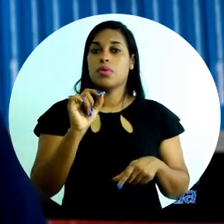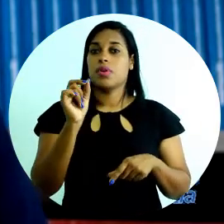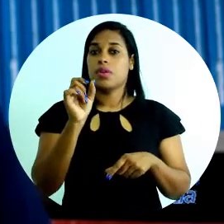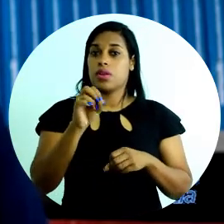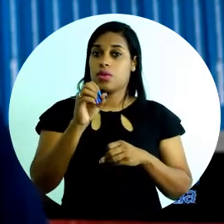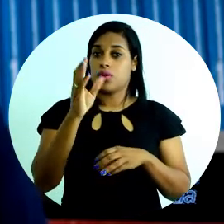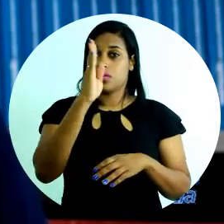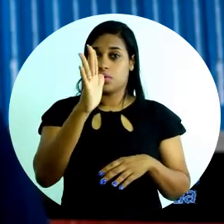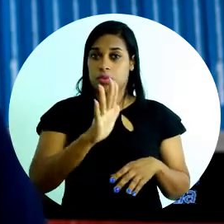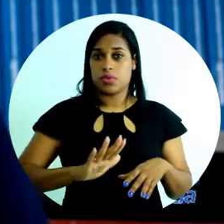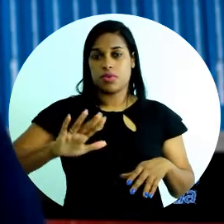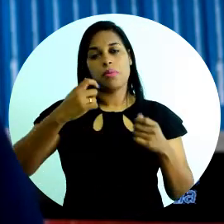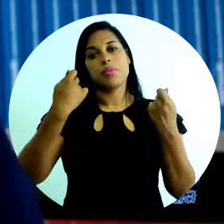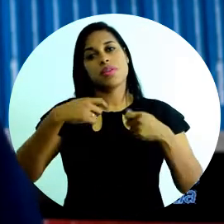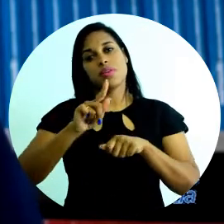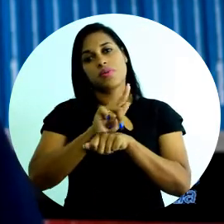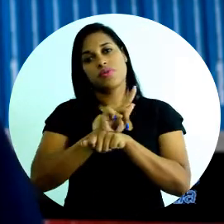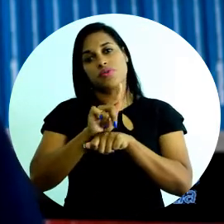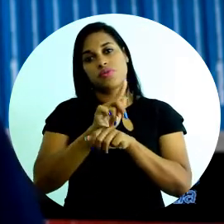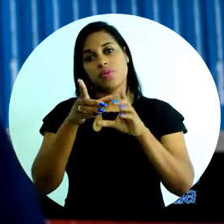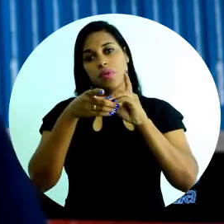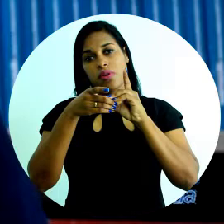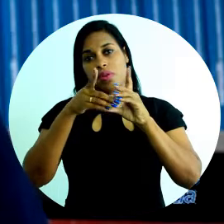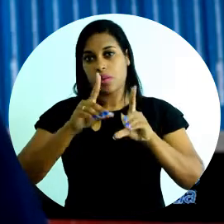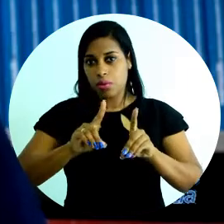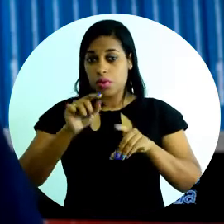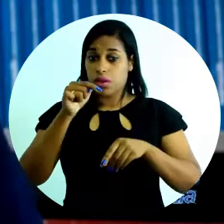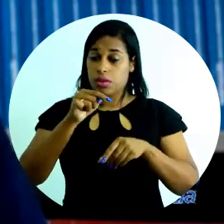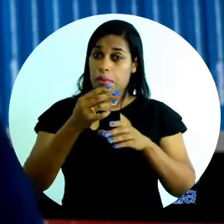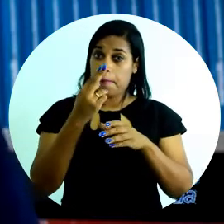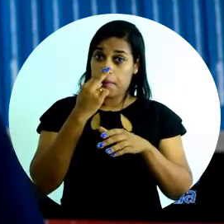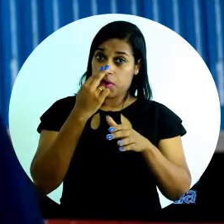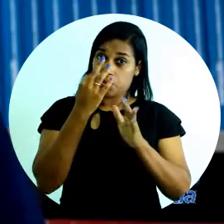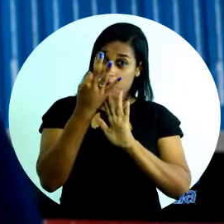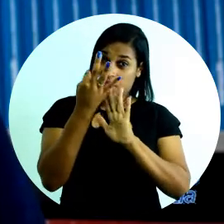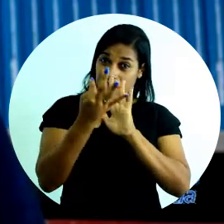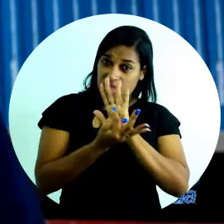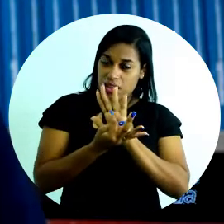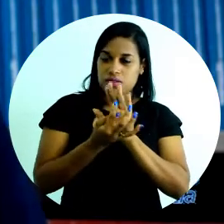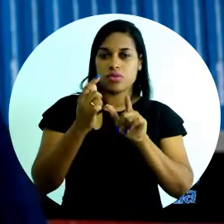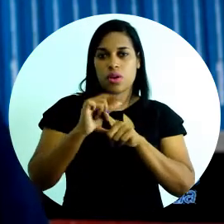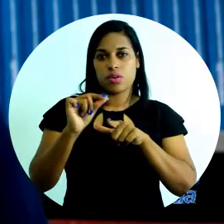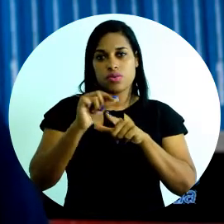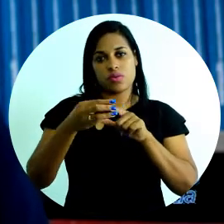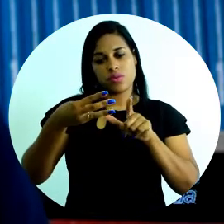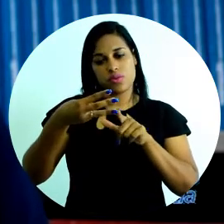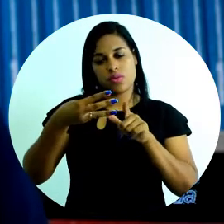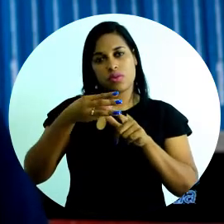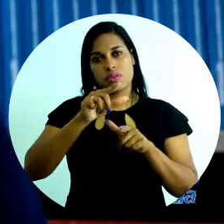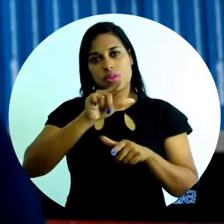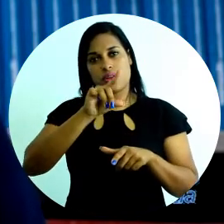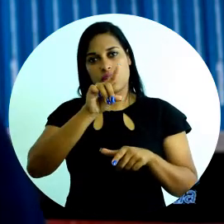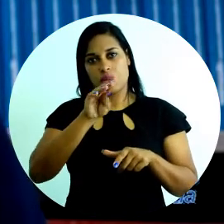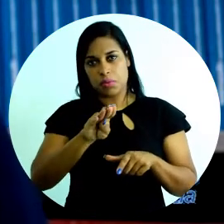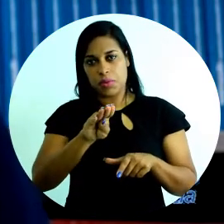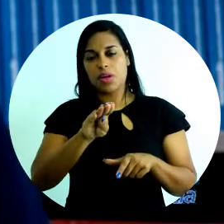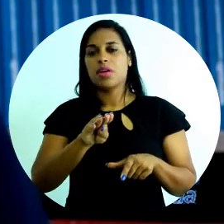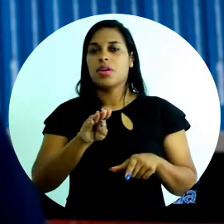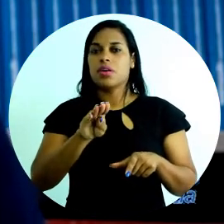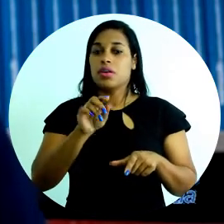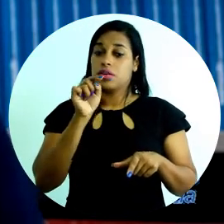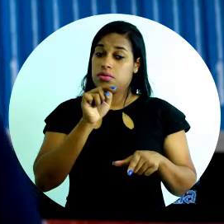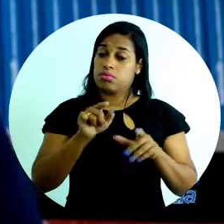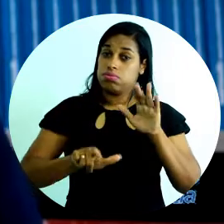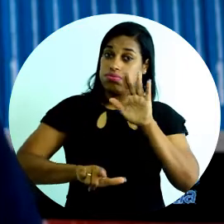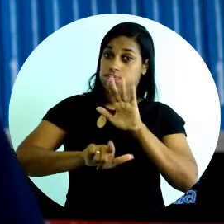que haja uma gestão democrática. Esse mesmo texto é reproduzido no artigo 3º da LDB e